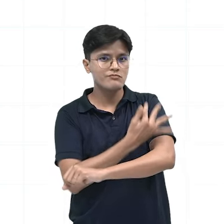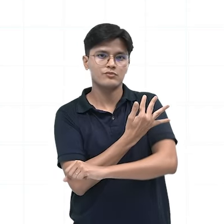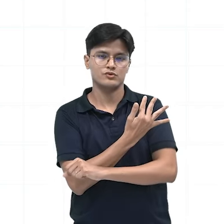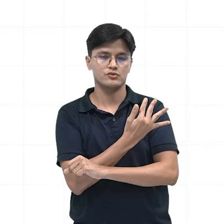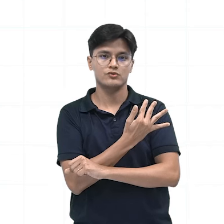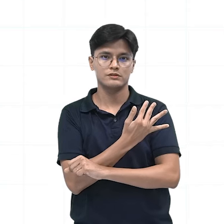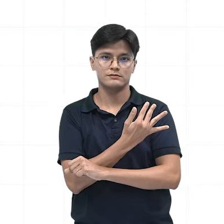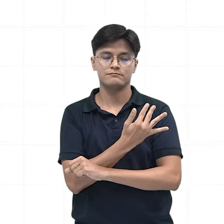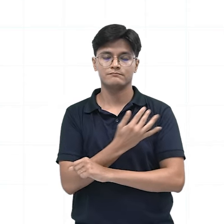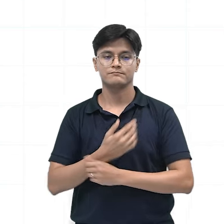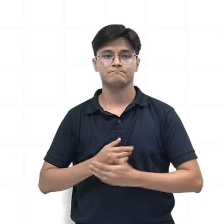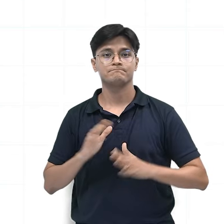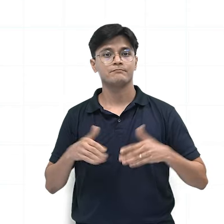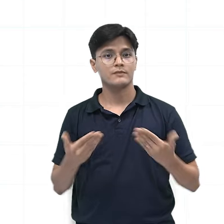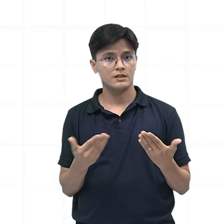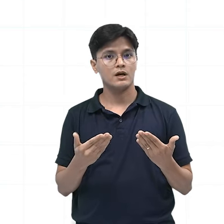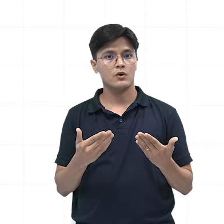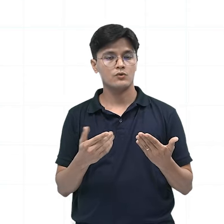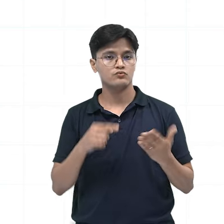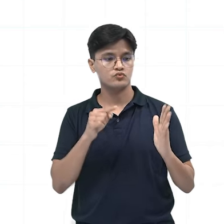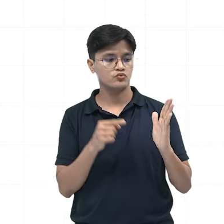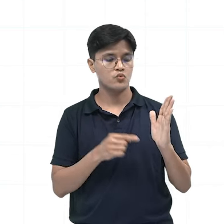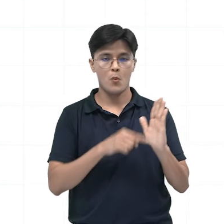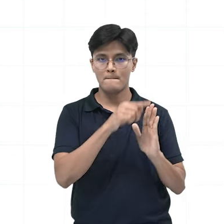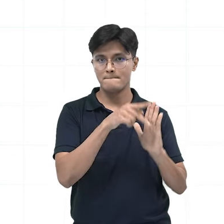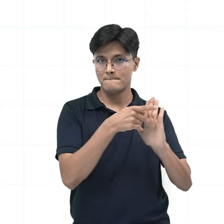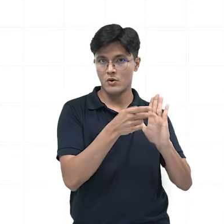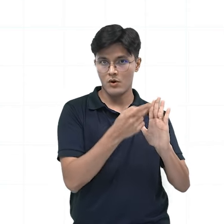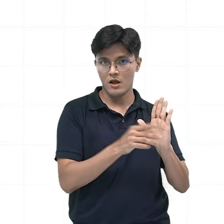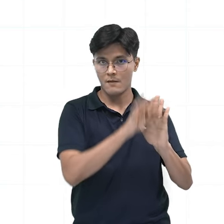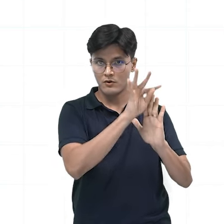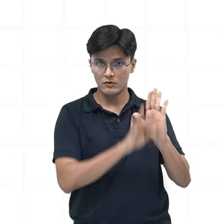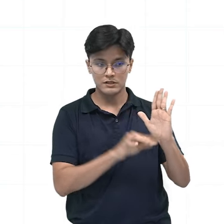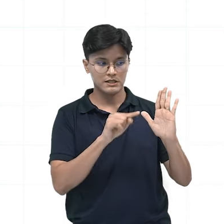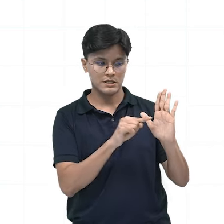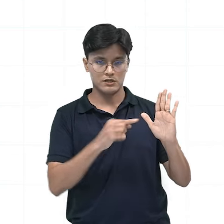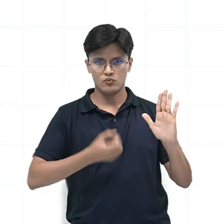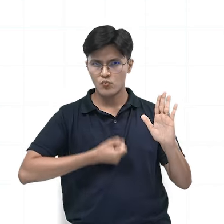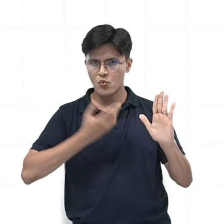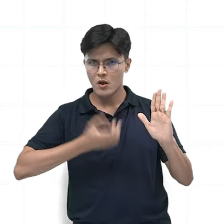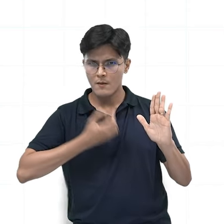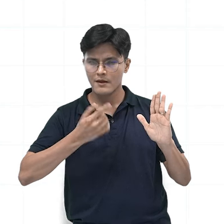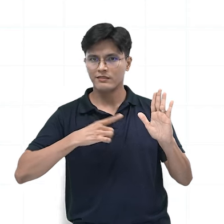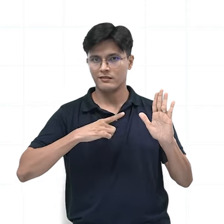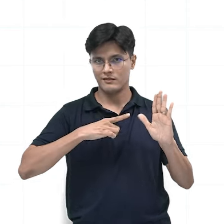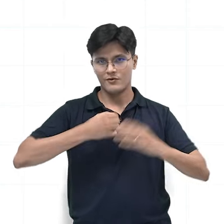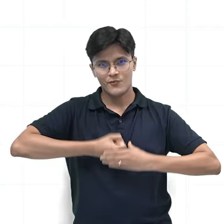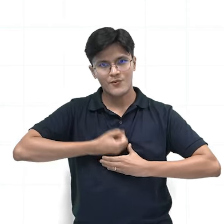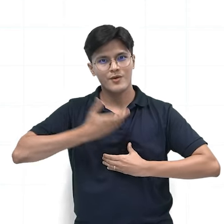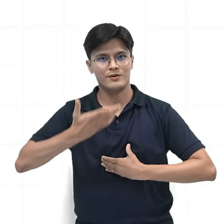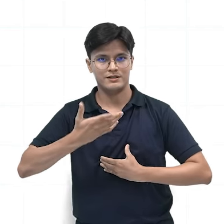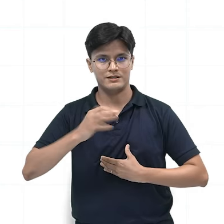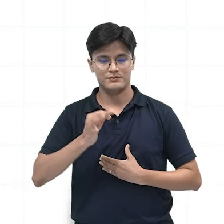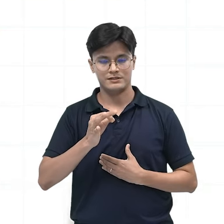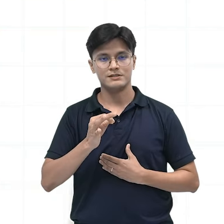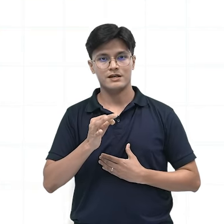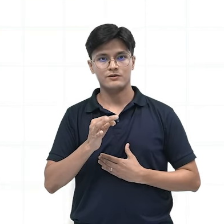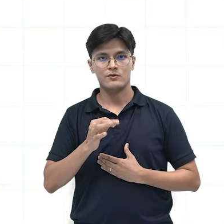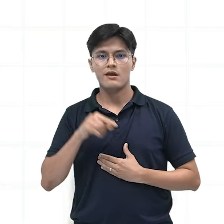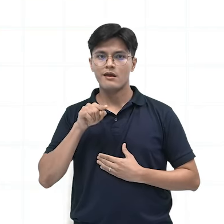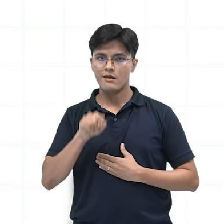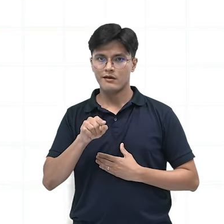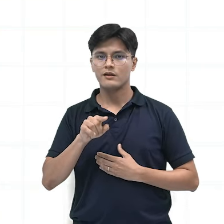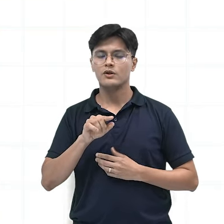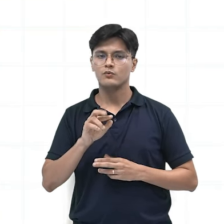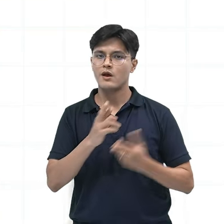Então, a voz que fala no poema, ela é chamada de eu lírico, é a subjetividade. Então, esse eu lírico